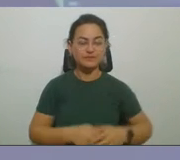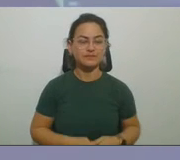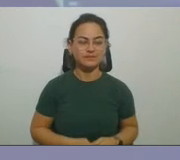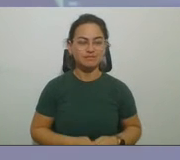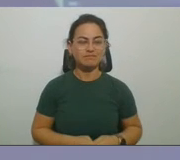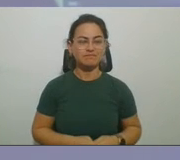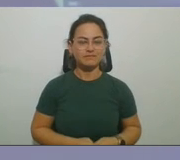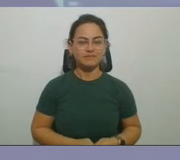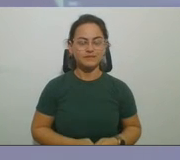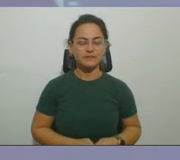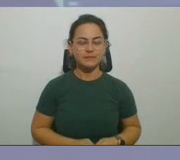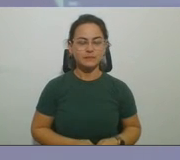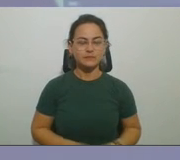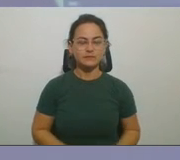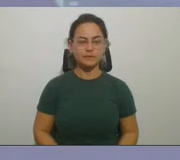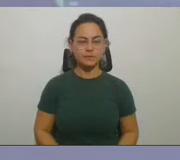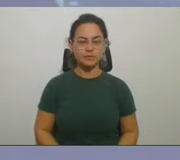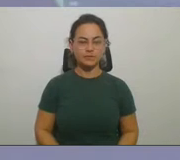processo.